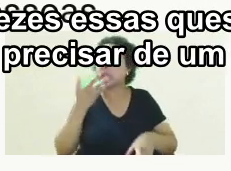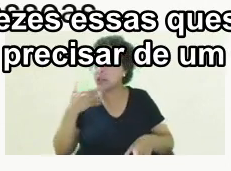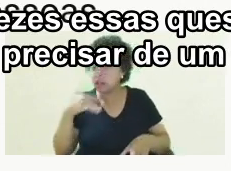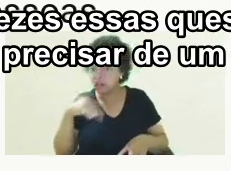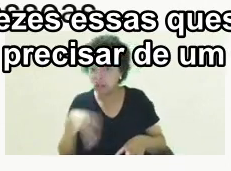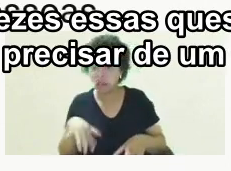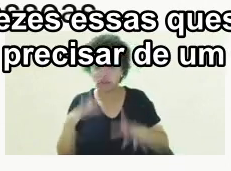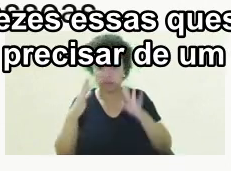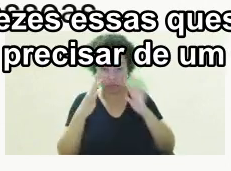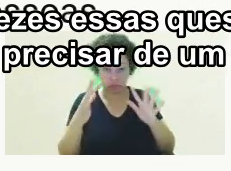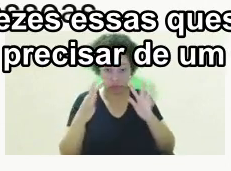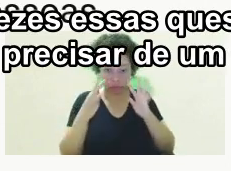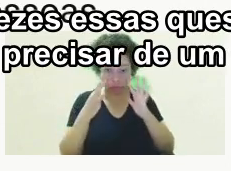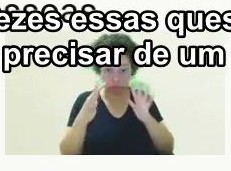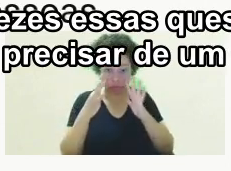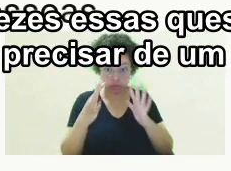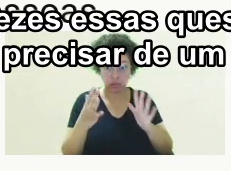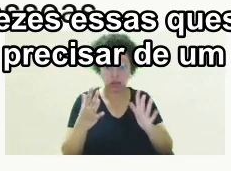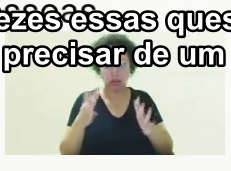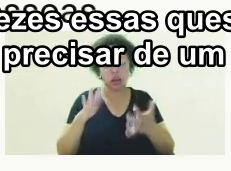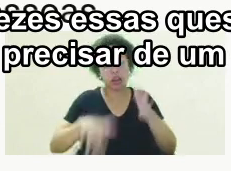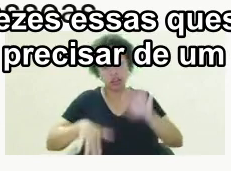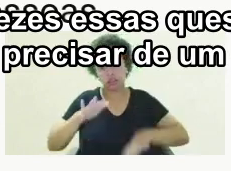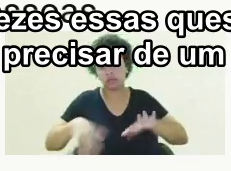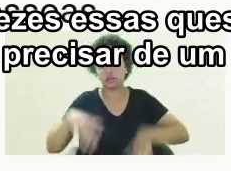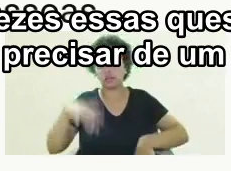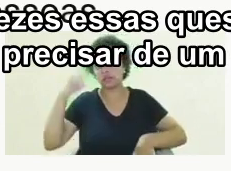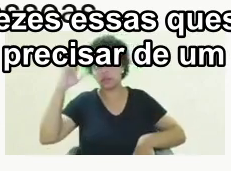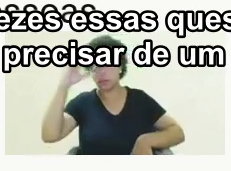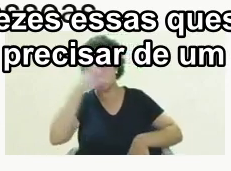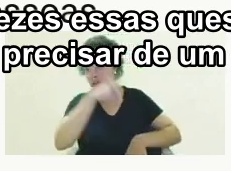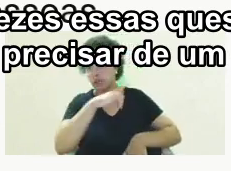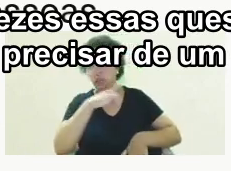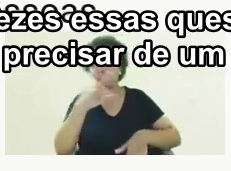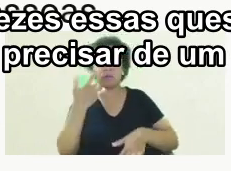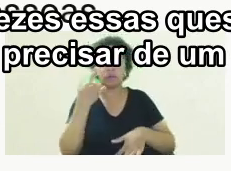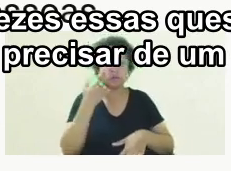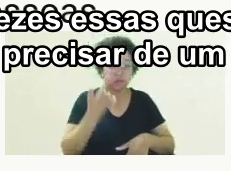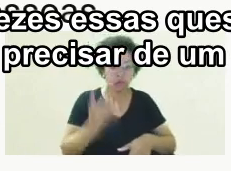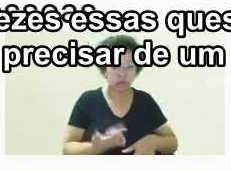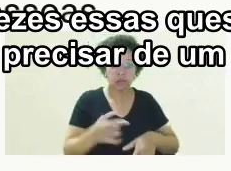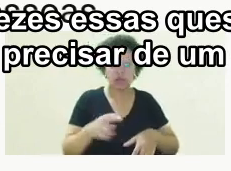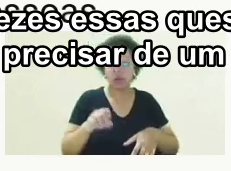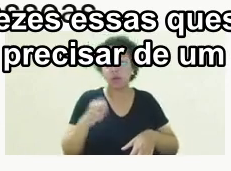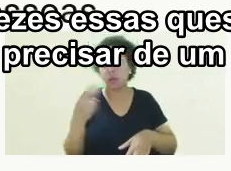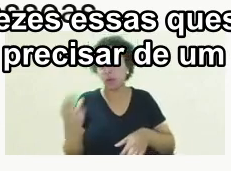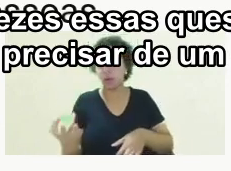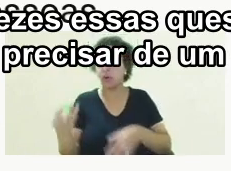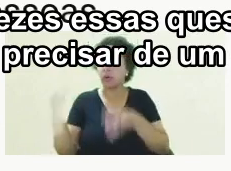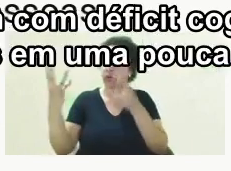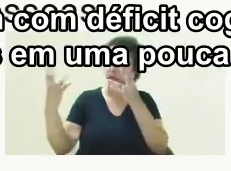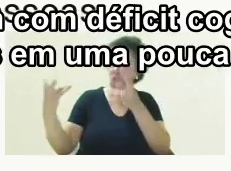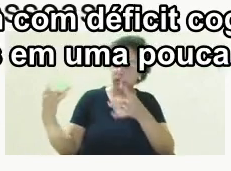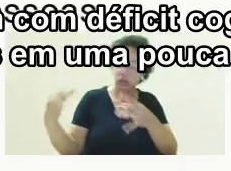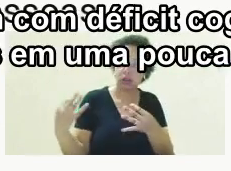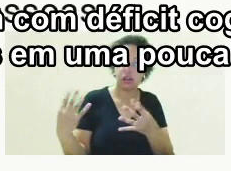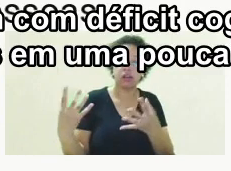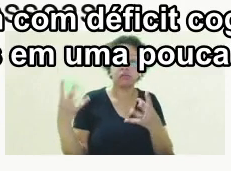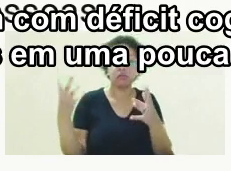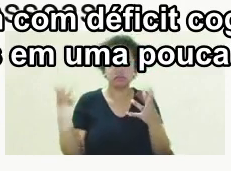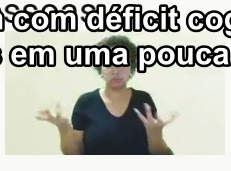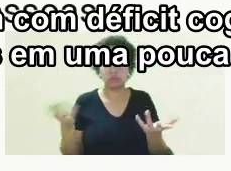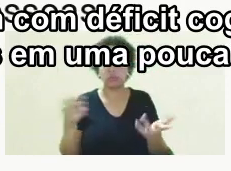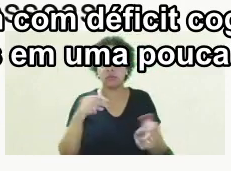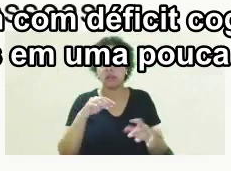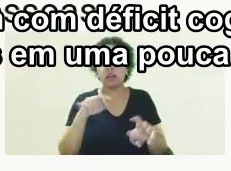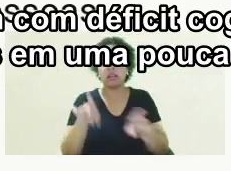vezes, essas questões, podem ter alguma dificuldade de ver ou pode precisar de um detalhe ali específico.